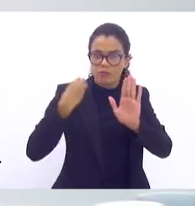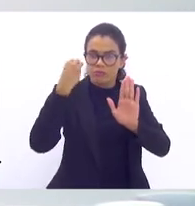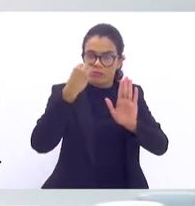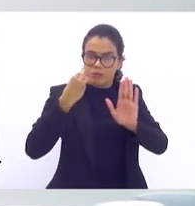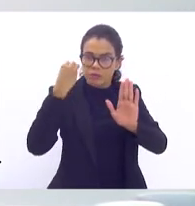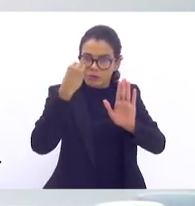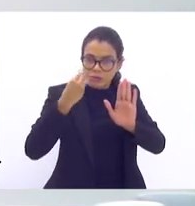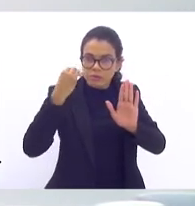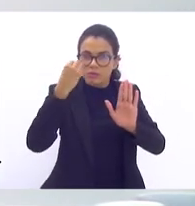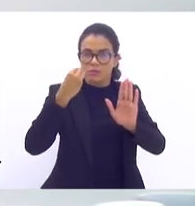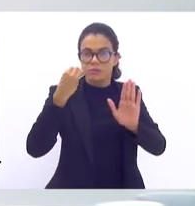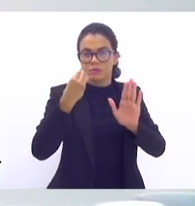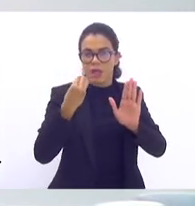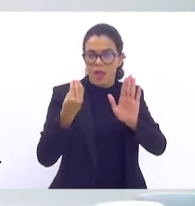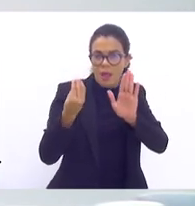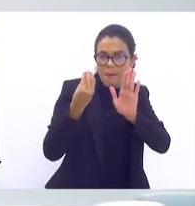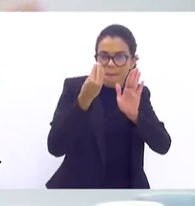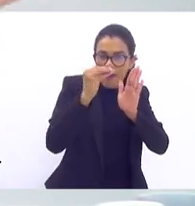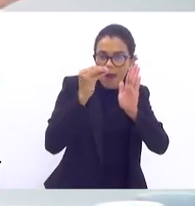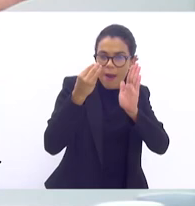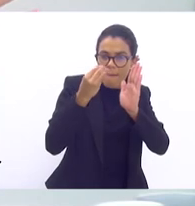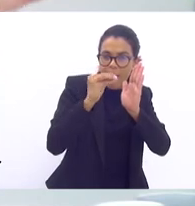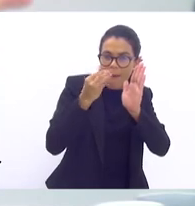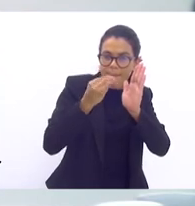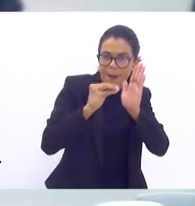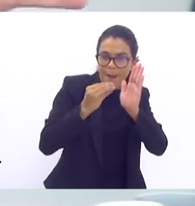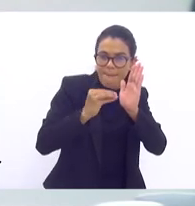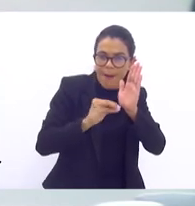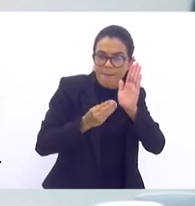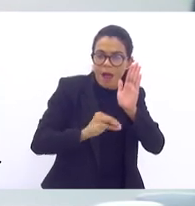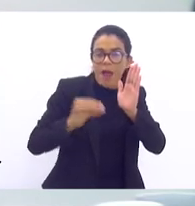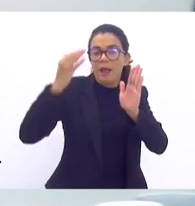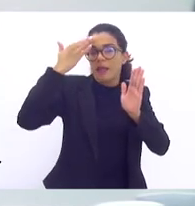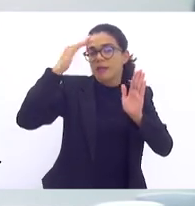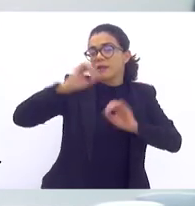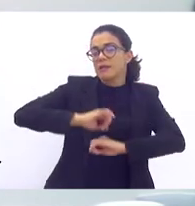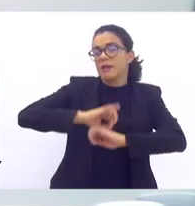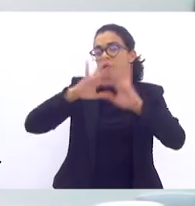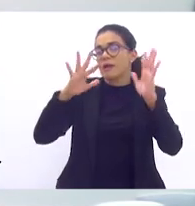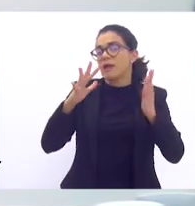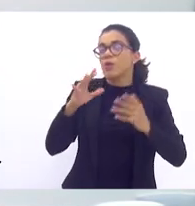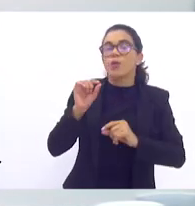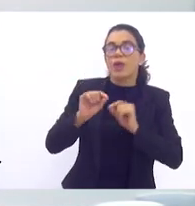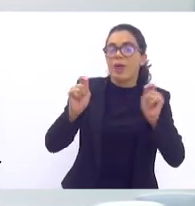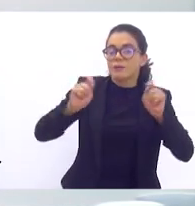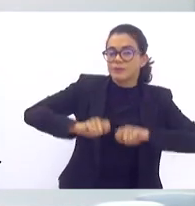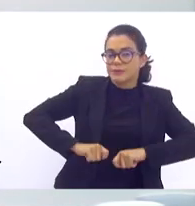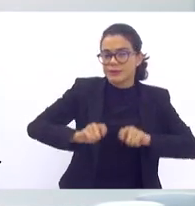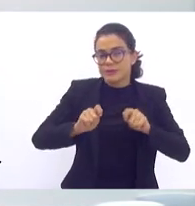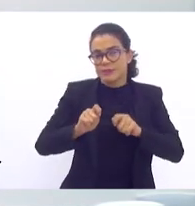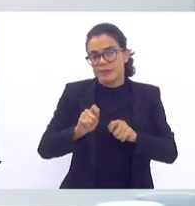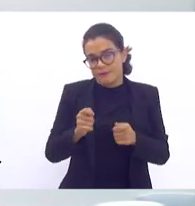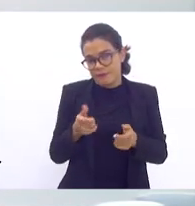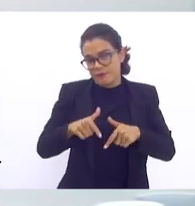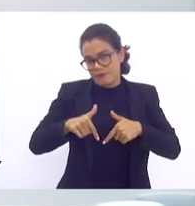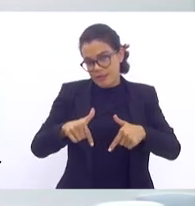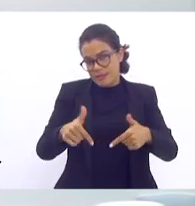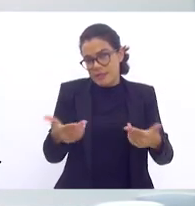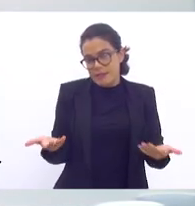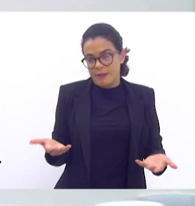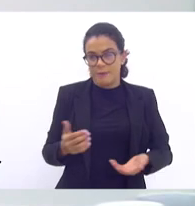Deputado Danilo a gente vê nesse primeiro momento entendendo isso tudo o que é que é possível fazer